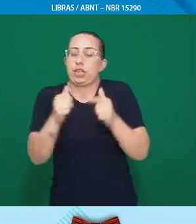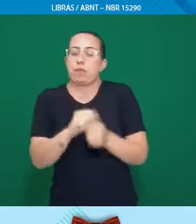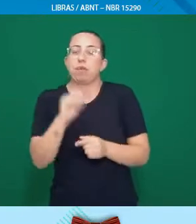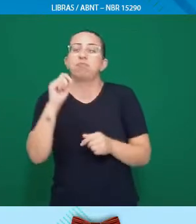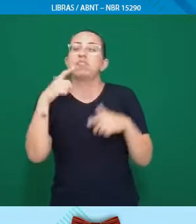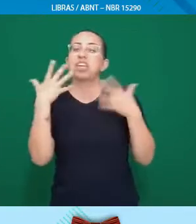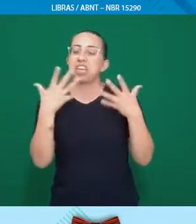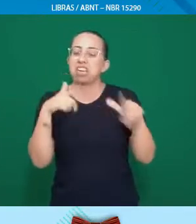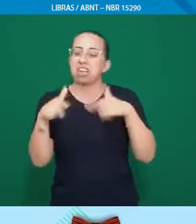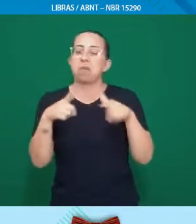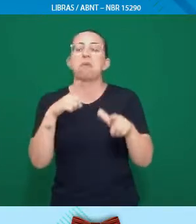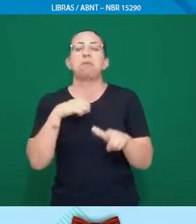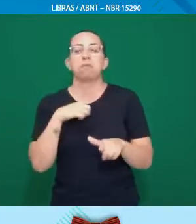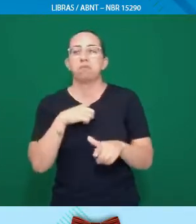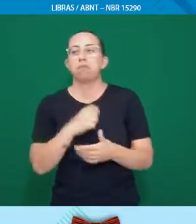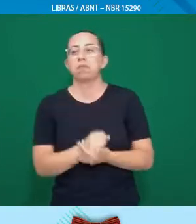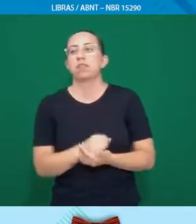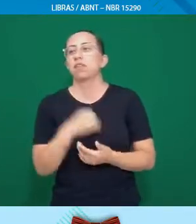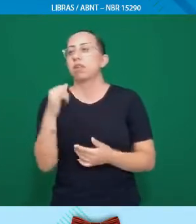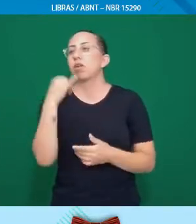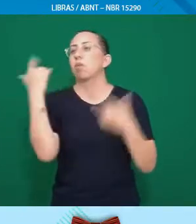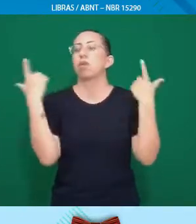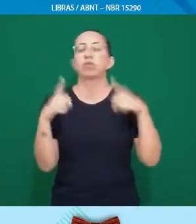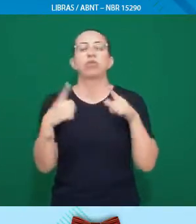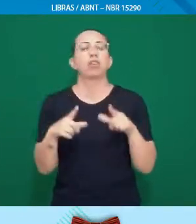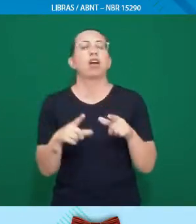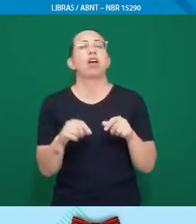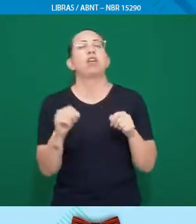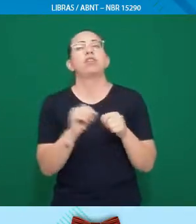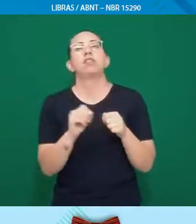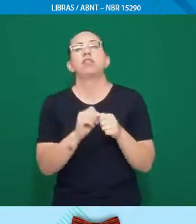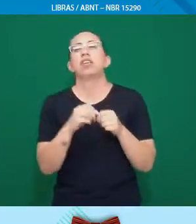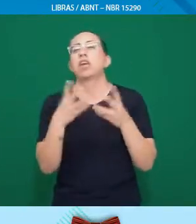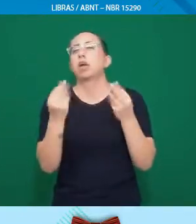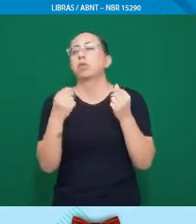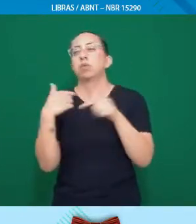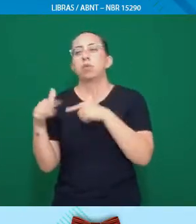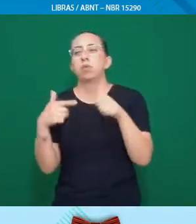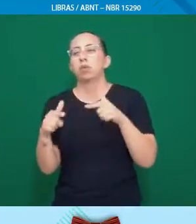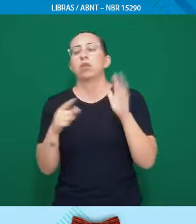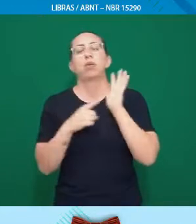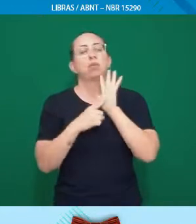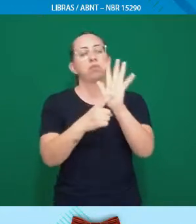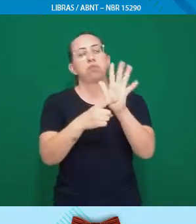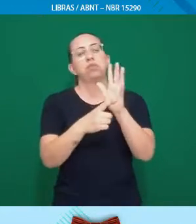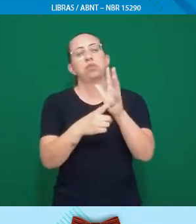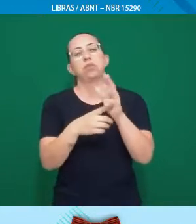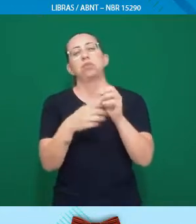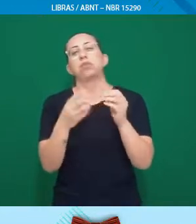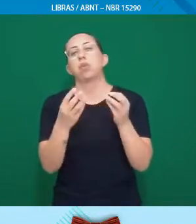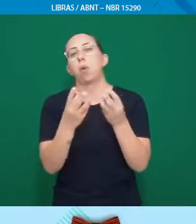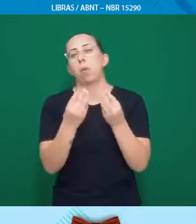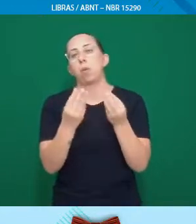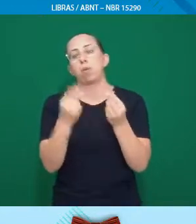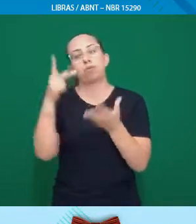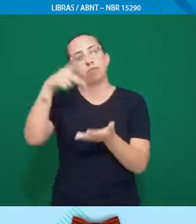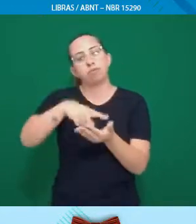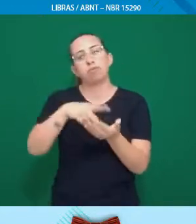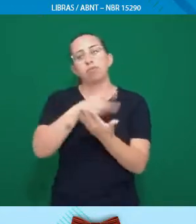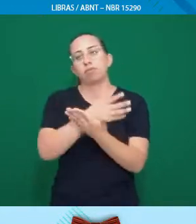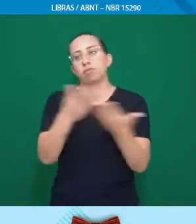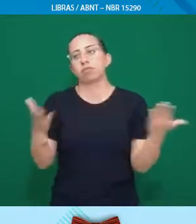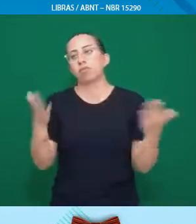mesmo sendo cultura o que se fosse qualquer outra pasta com toda a certeza estaria assim com muito trabalho estaria assim apresentando muito resultado